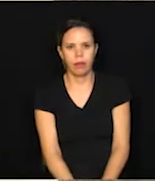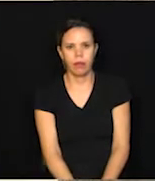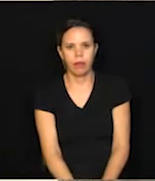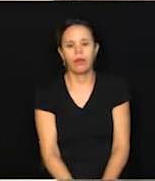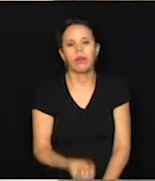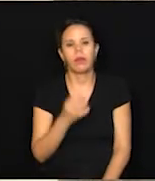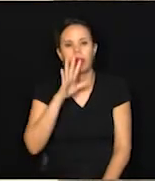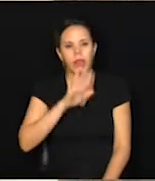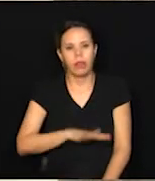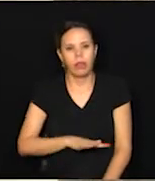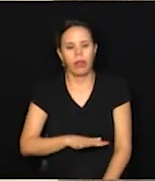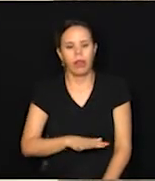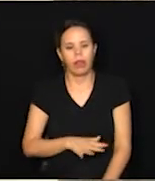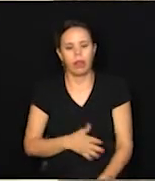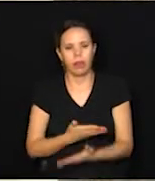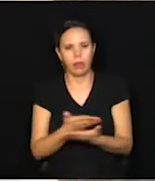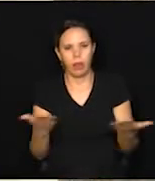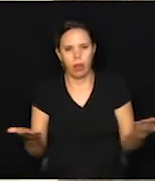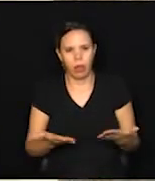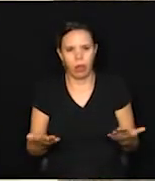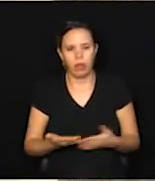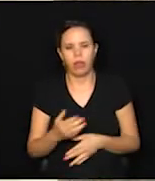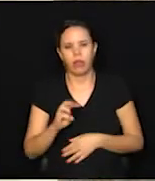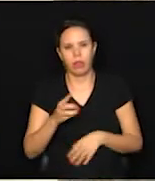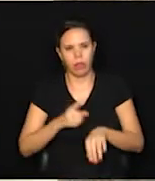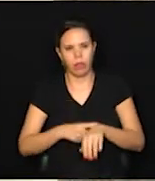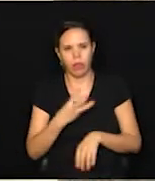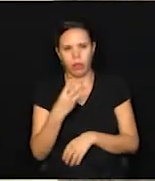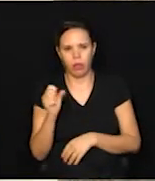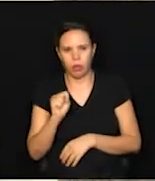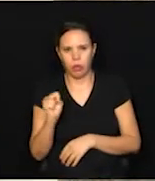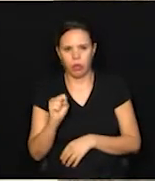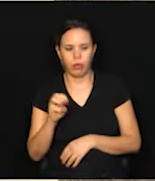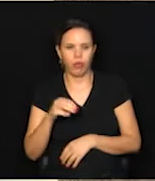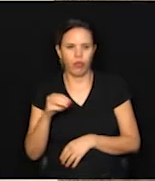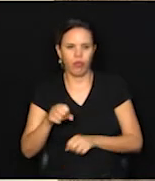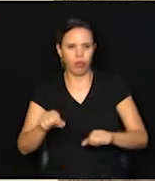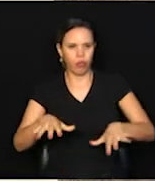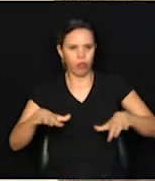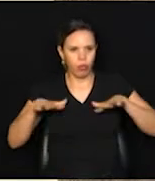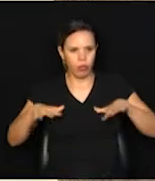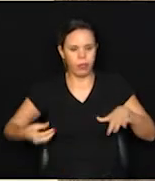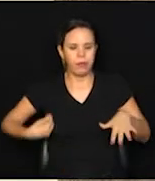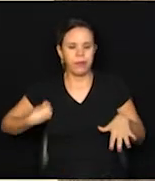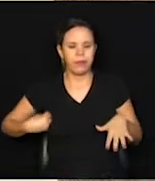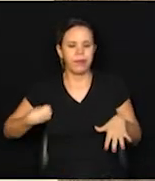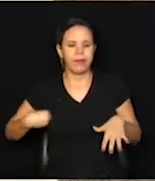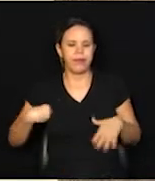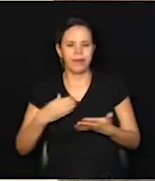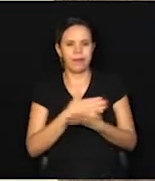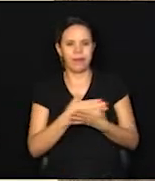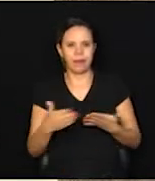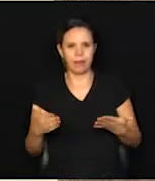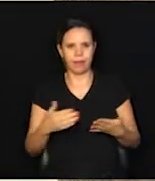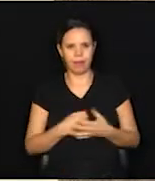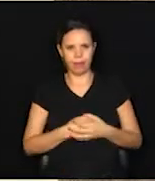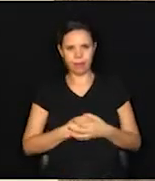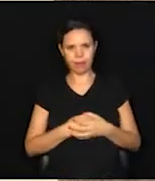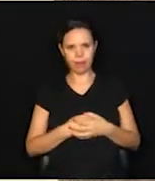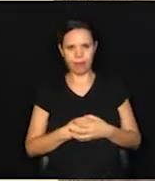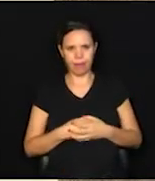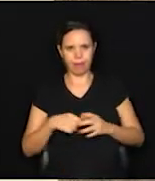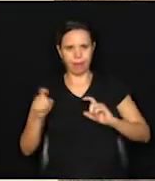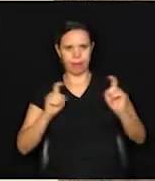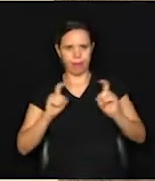são 15 horas e 38 minutos. Nós estamos ao vivo do plenário da Câmara Municipal, onde vai começar em instantes uma